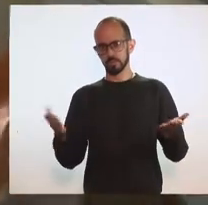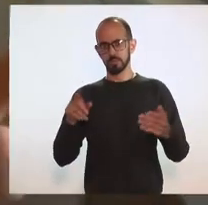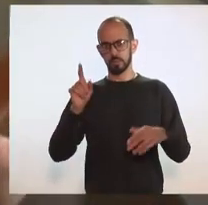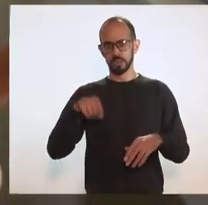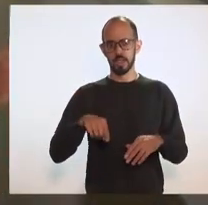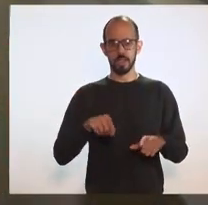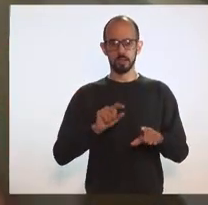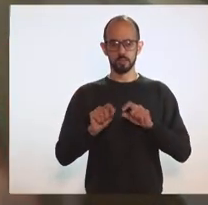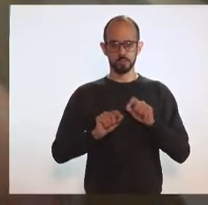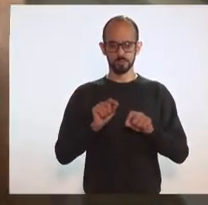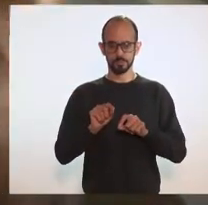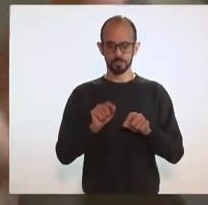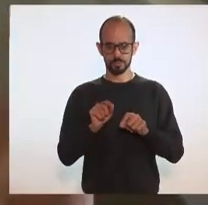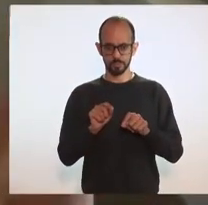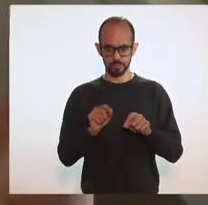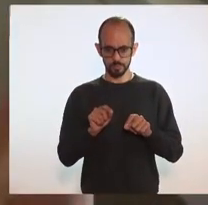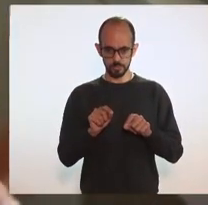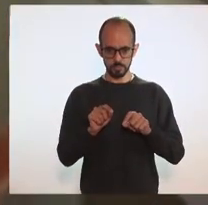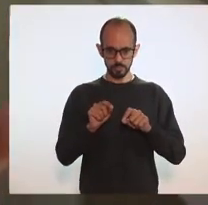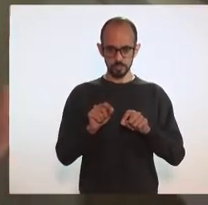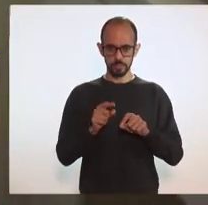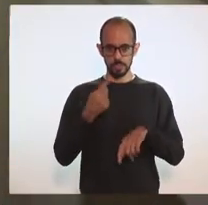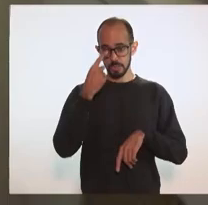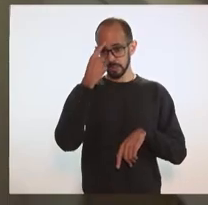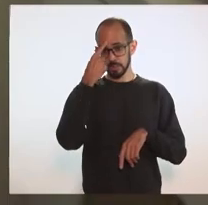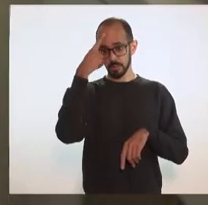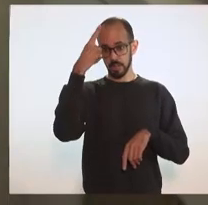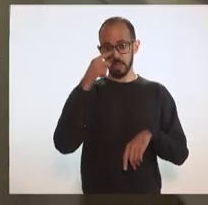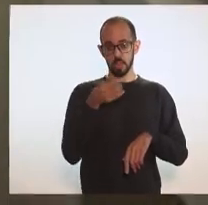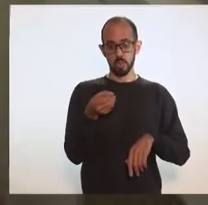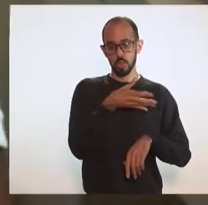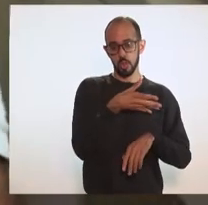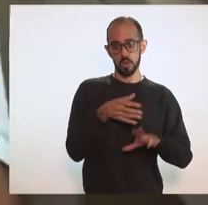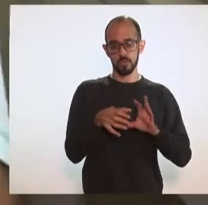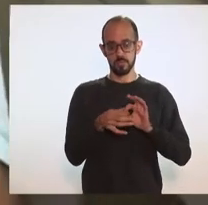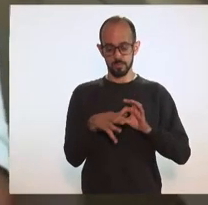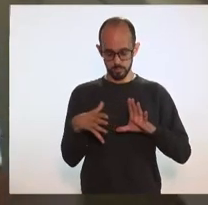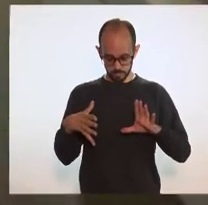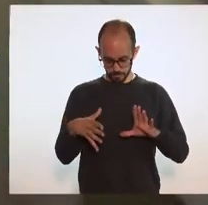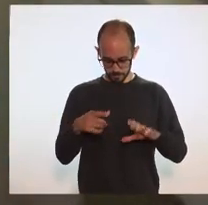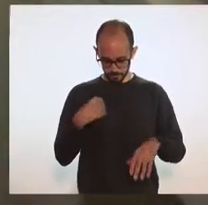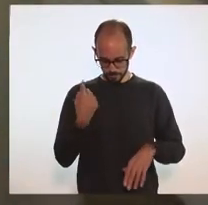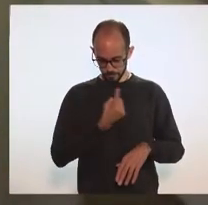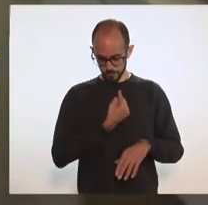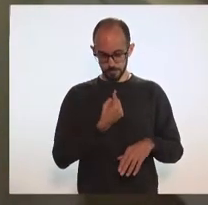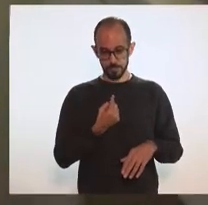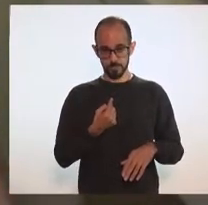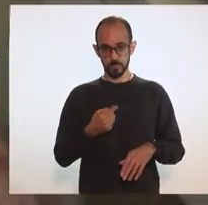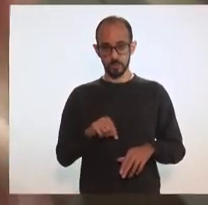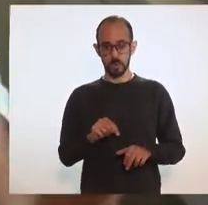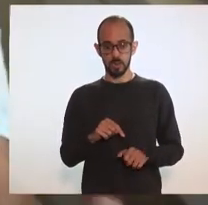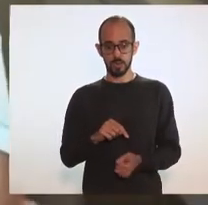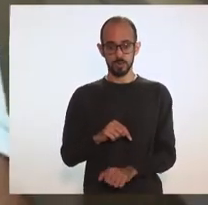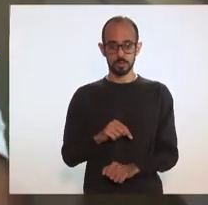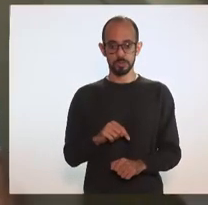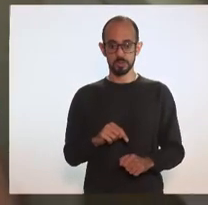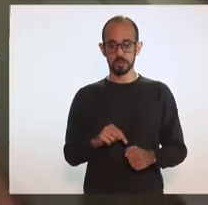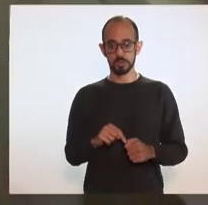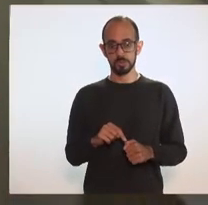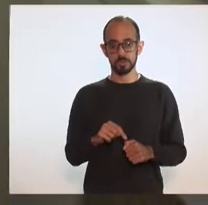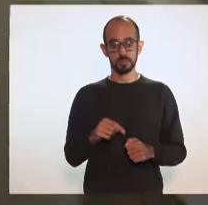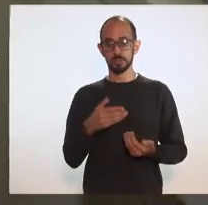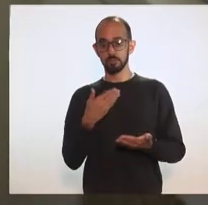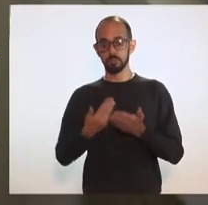Matriz do neoliberalismo e nós estamos aqui a pasta de de carga do segundo